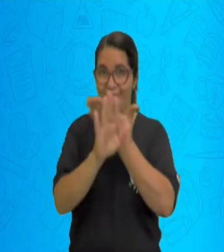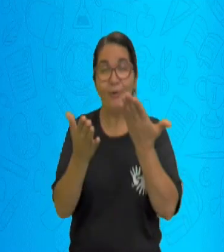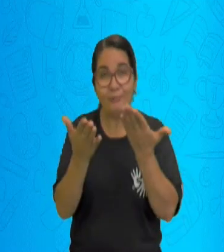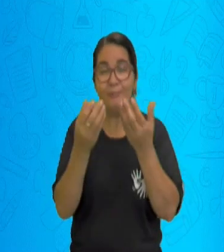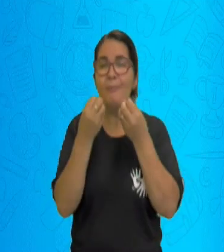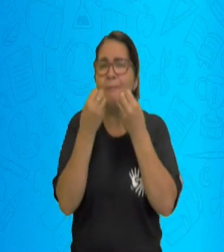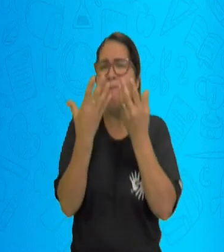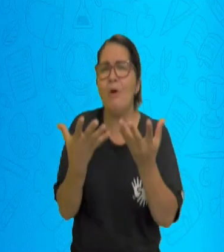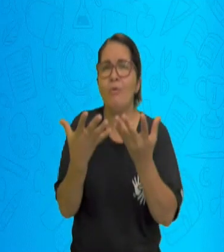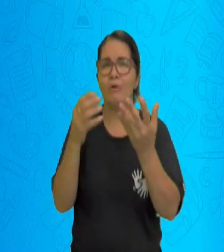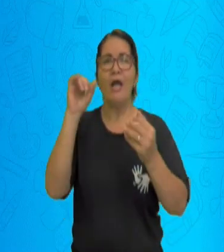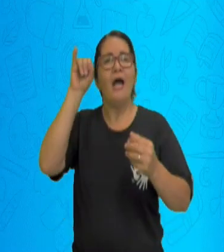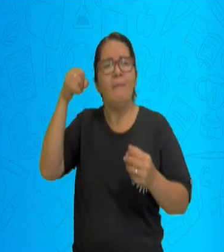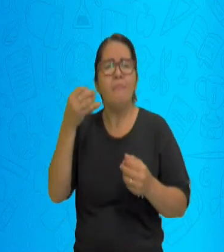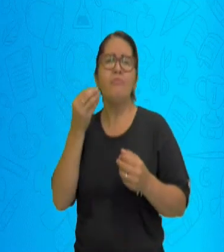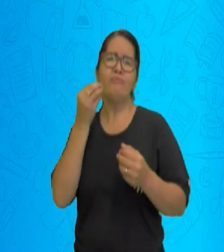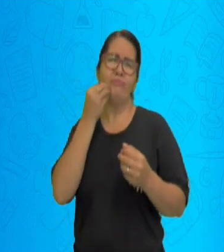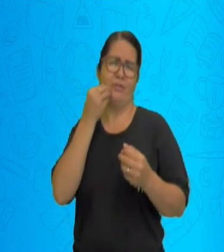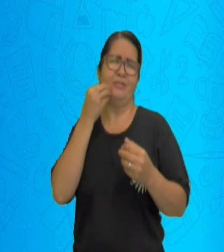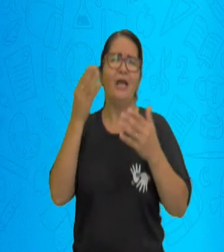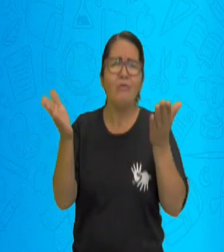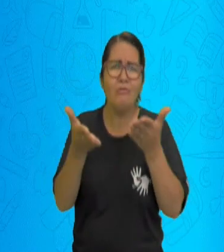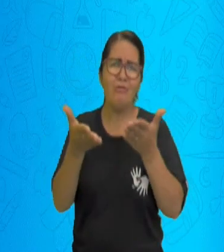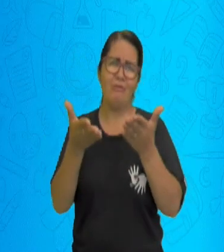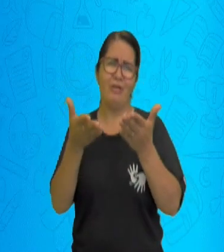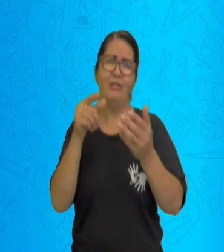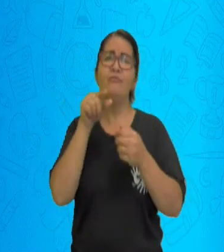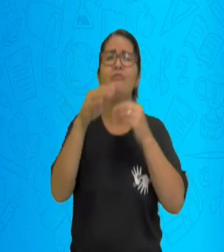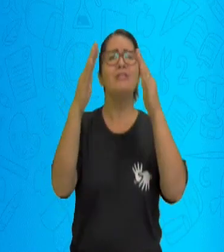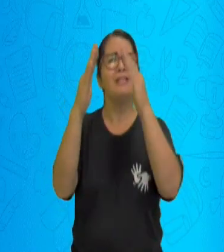Bem, aproveite essa oportunidade que você está em